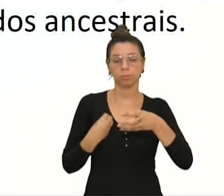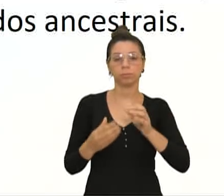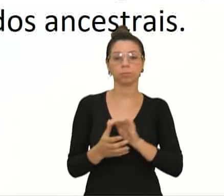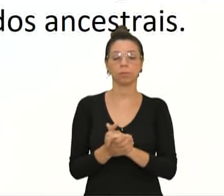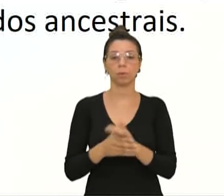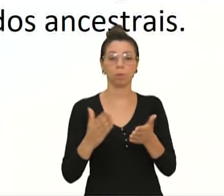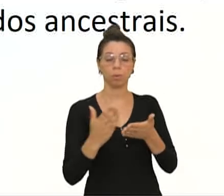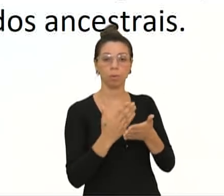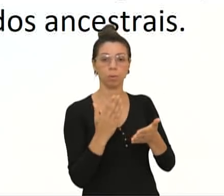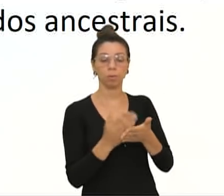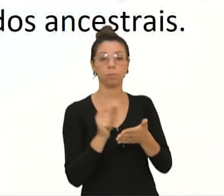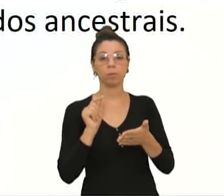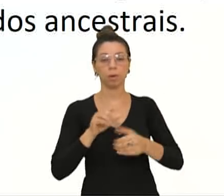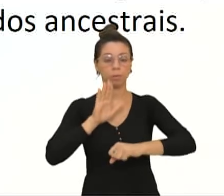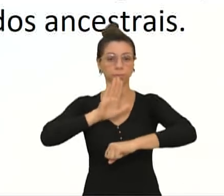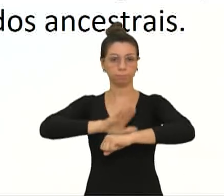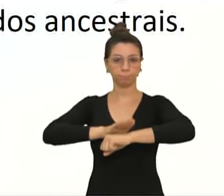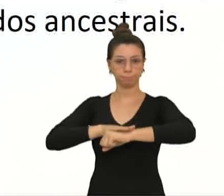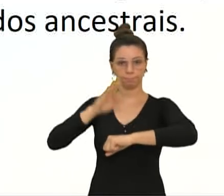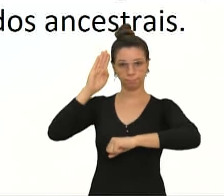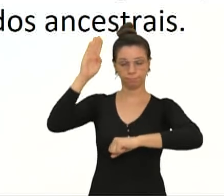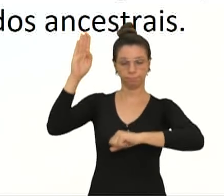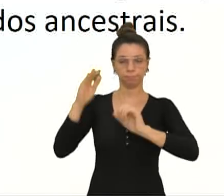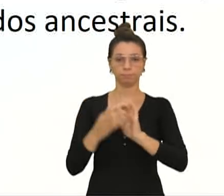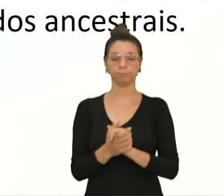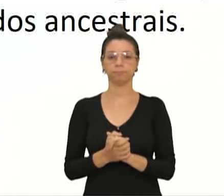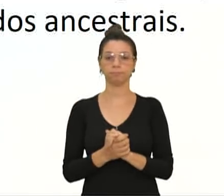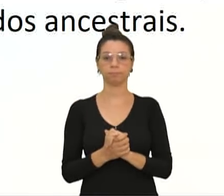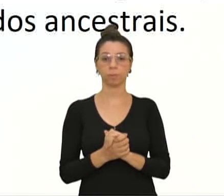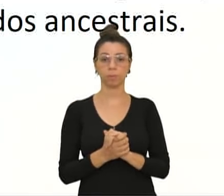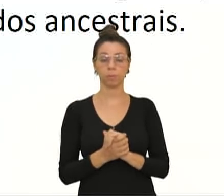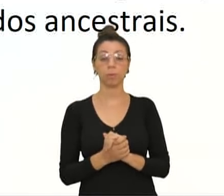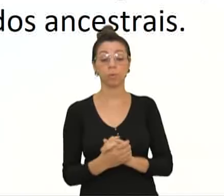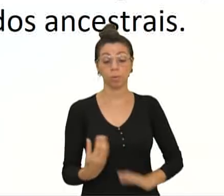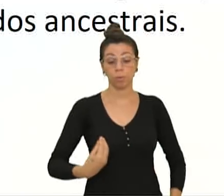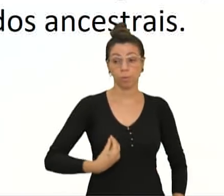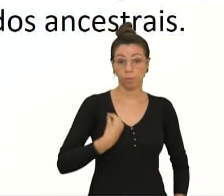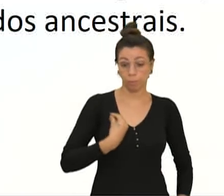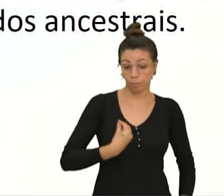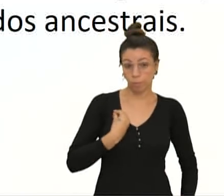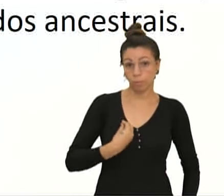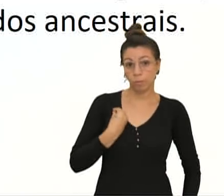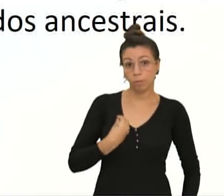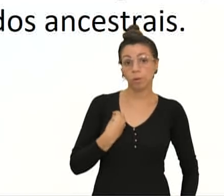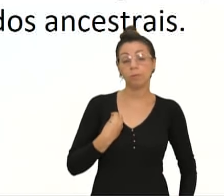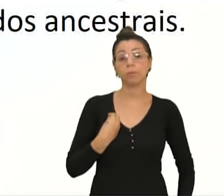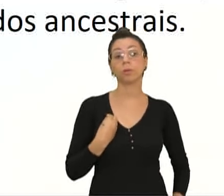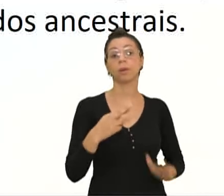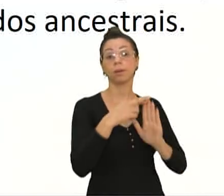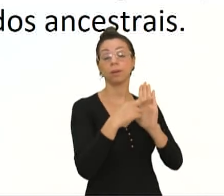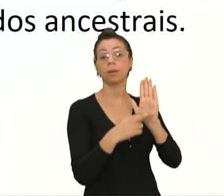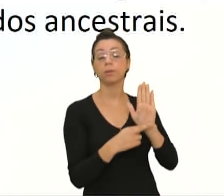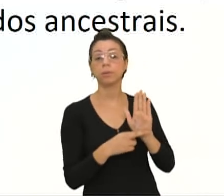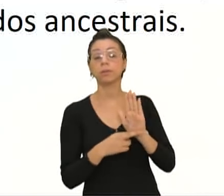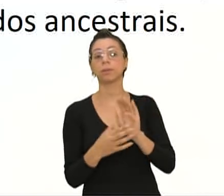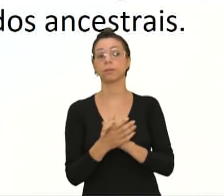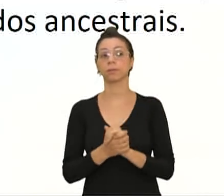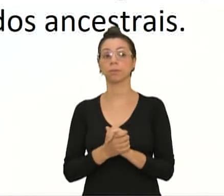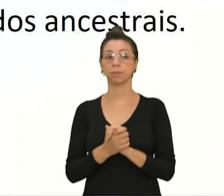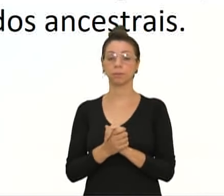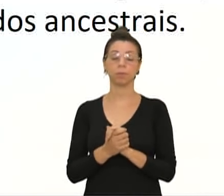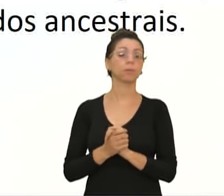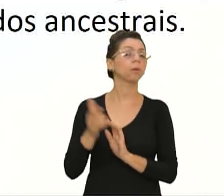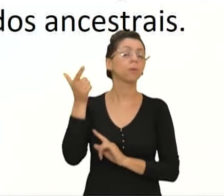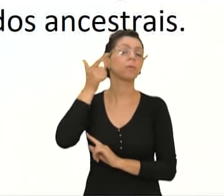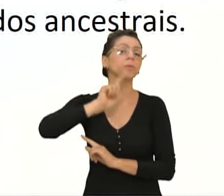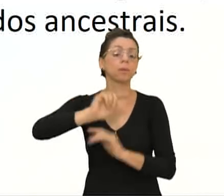de princípio dos tempos. O dever dos vivos é assegurar a preservação dessa organização, o que se